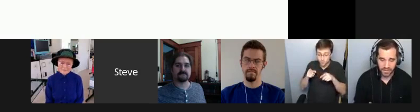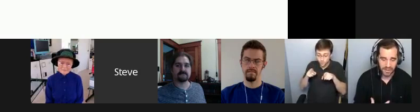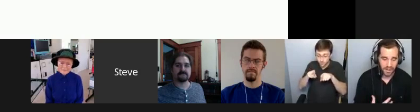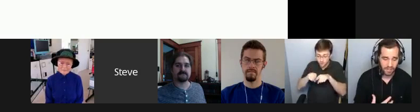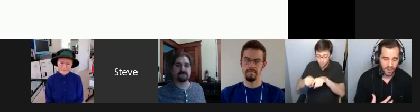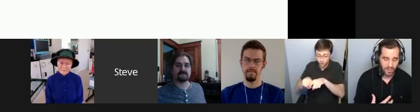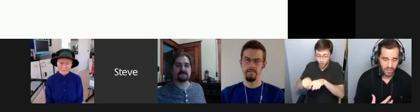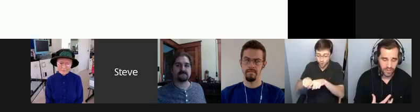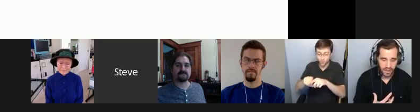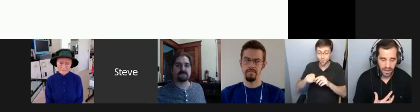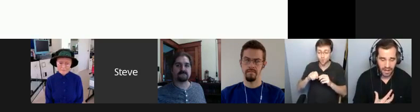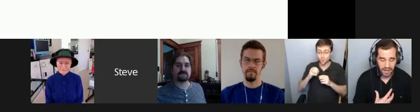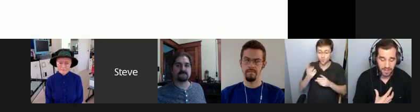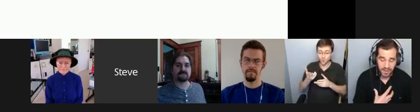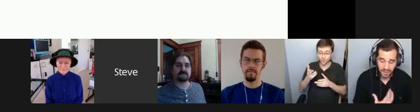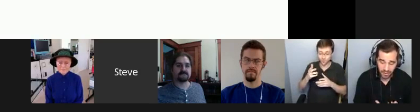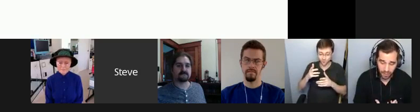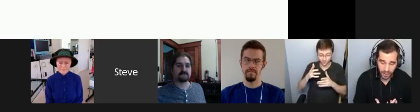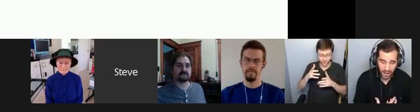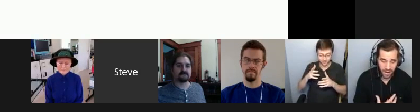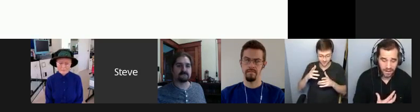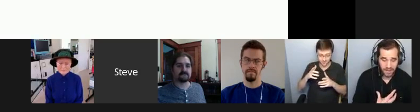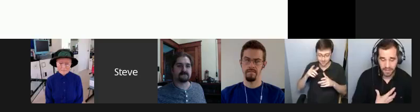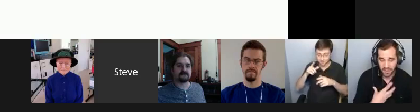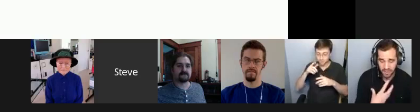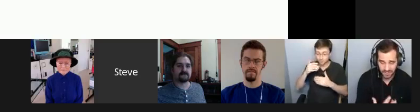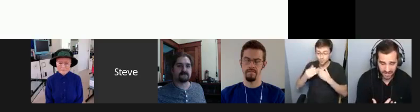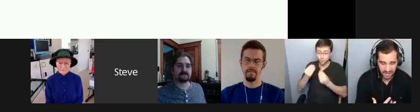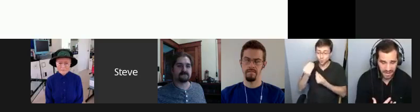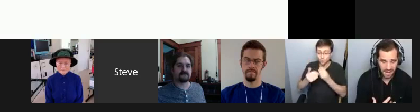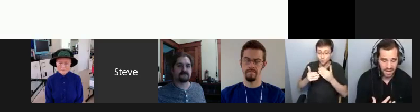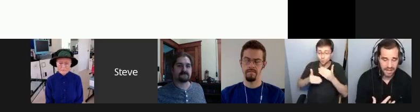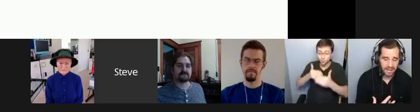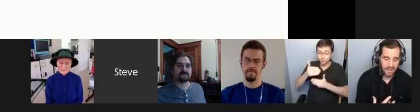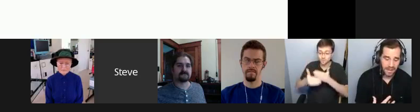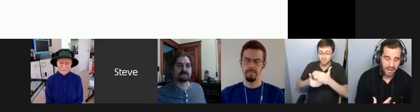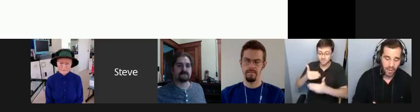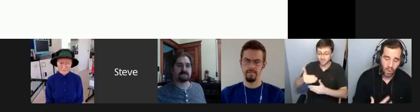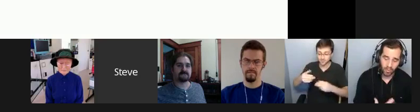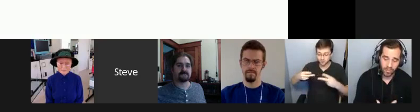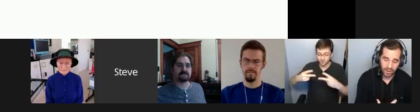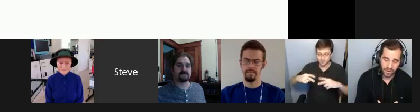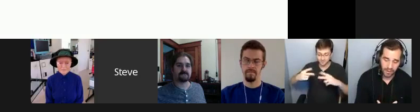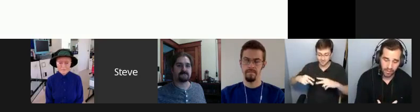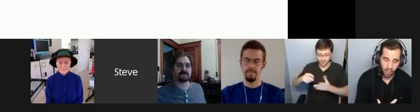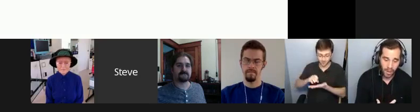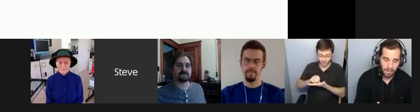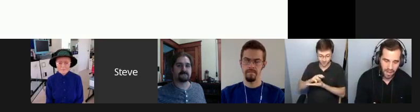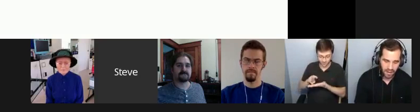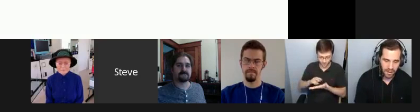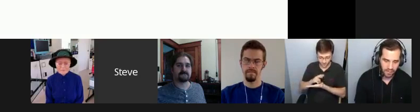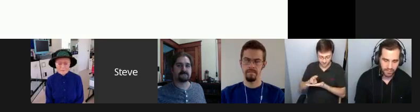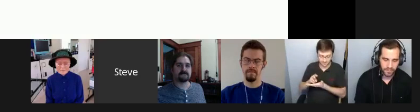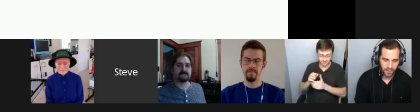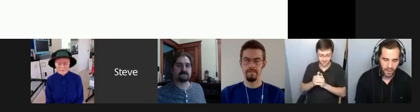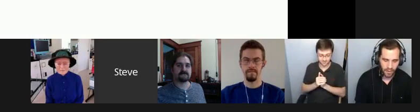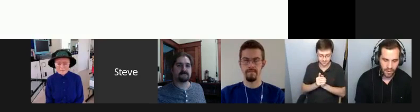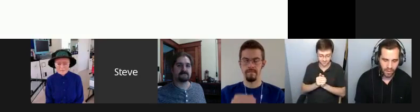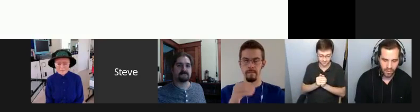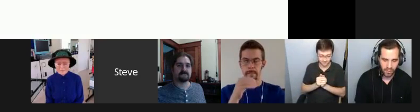gestos, nós temos expressões corporais, expressões faciais que